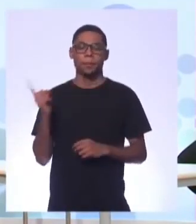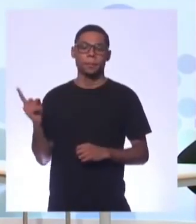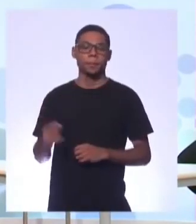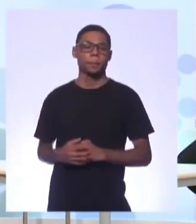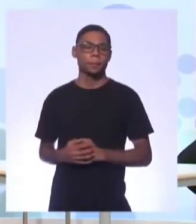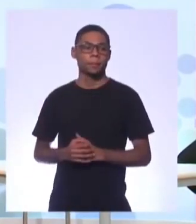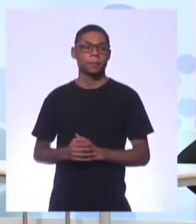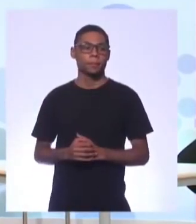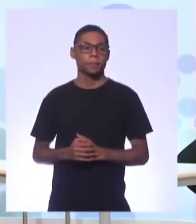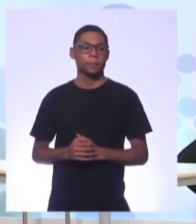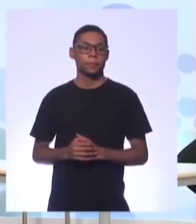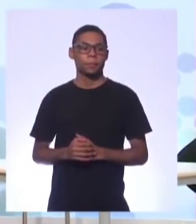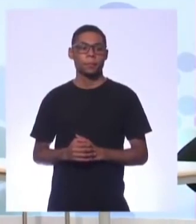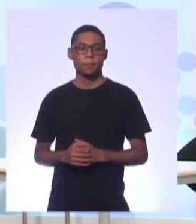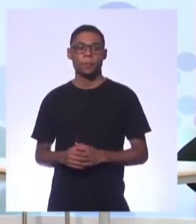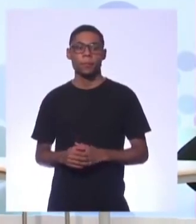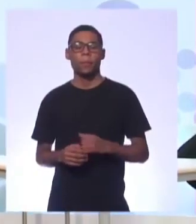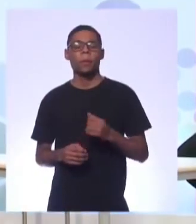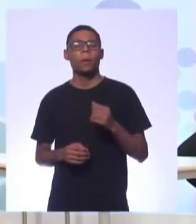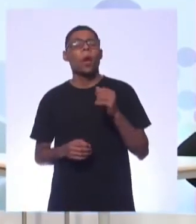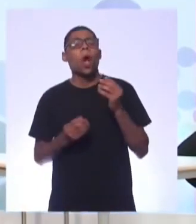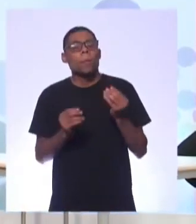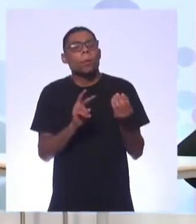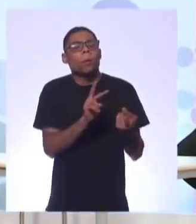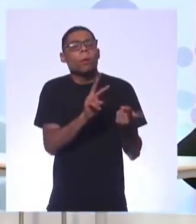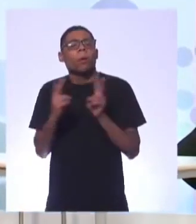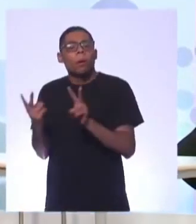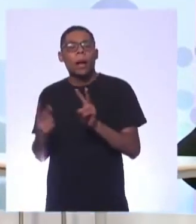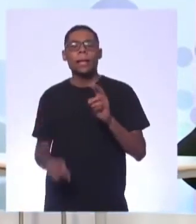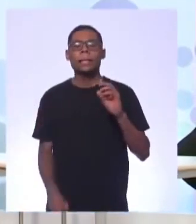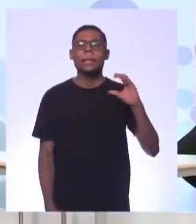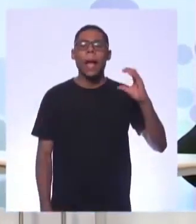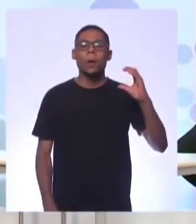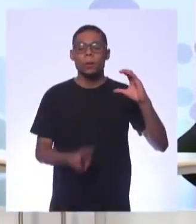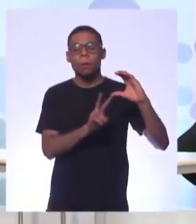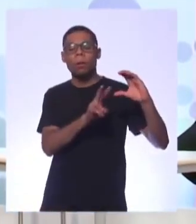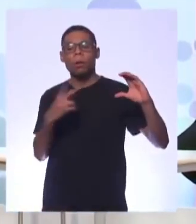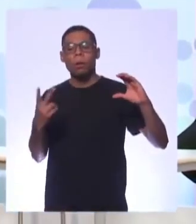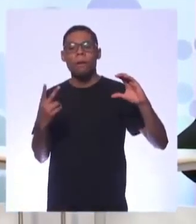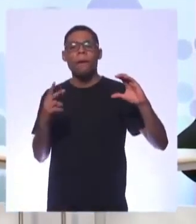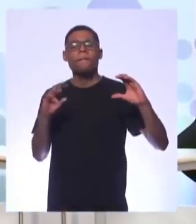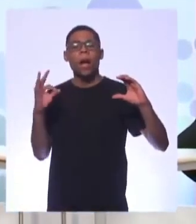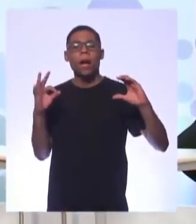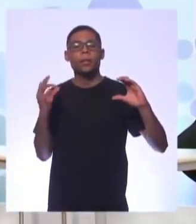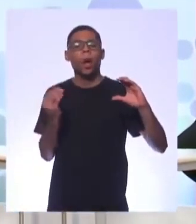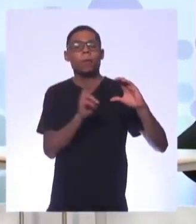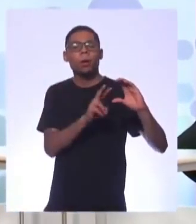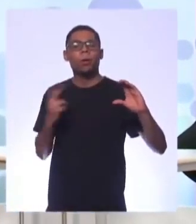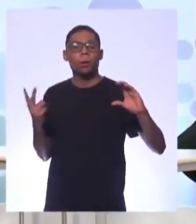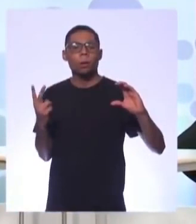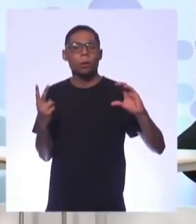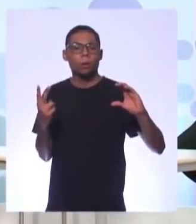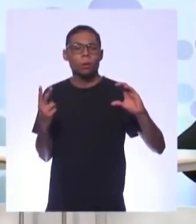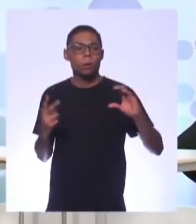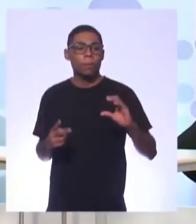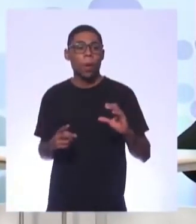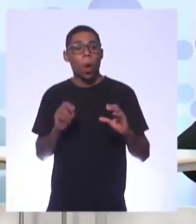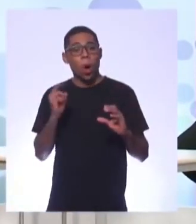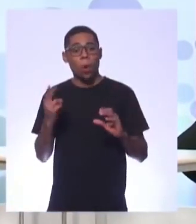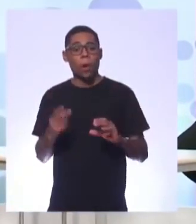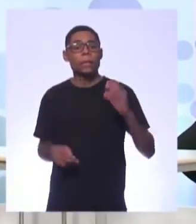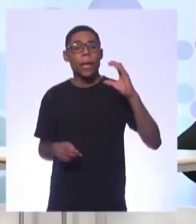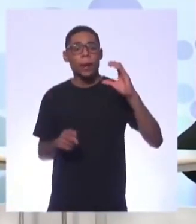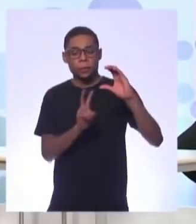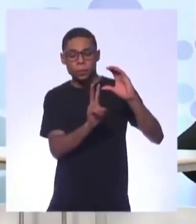ó. Para converter Celsius para Fahrenheit, você usa essa equaçãozinha aqui, ó. Certo? Para converter Celsius para Kelvin,